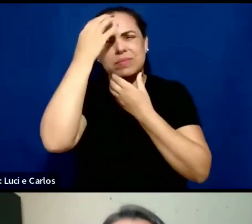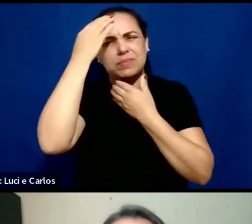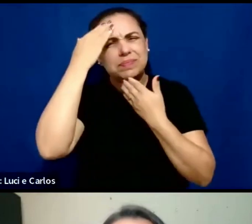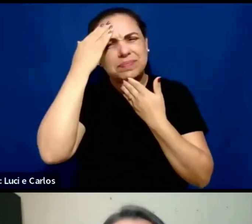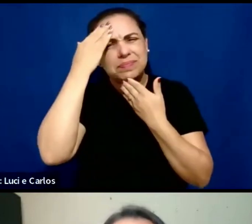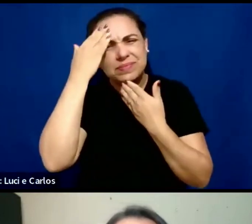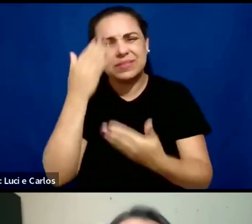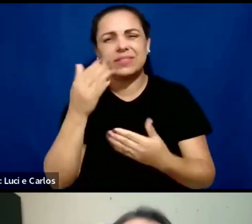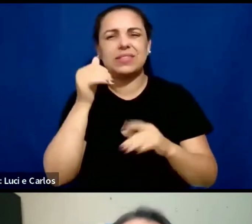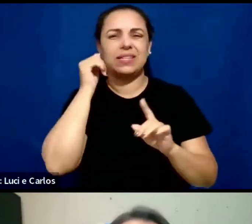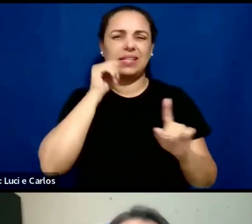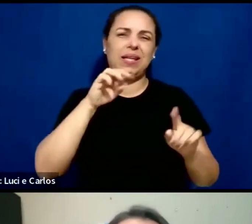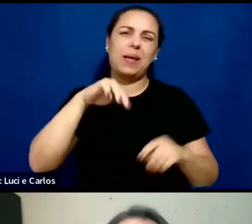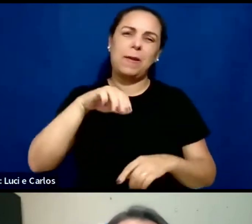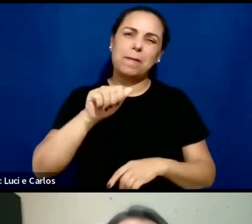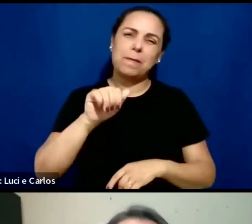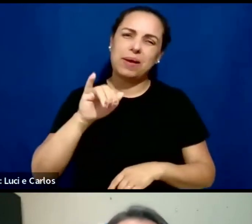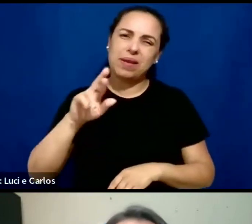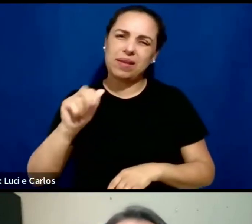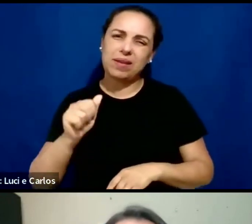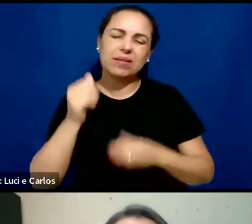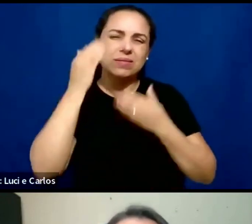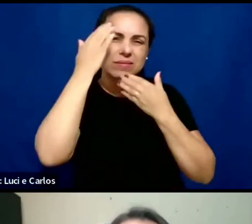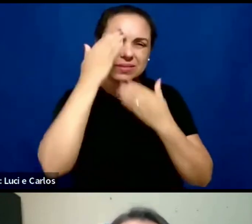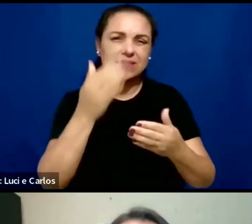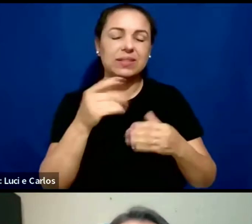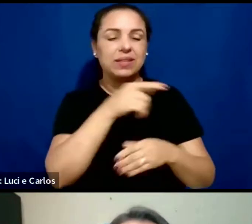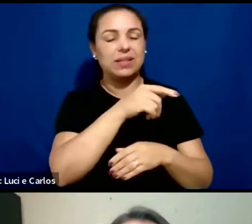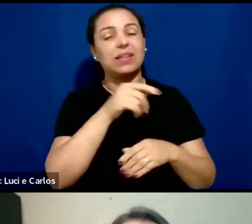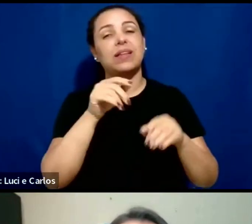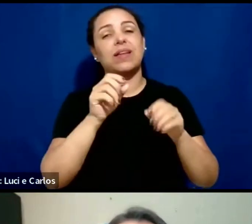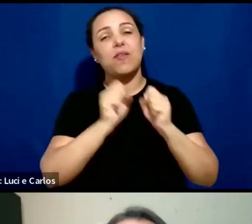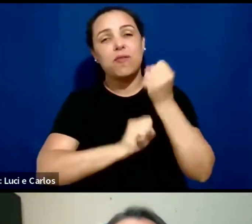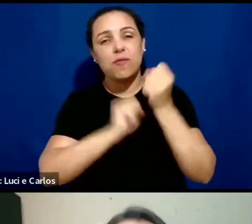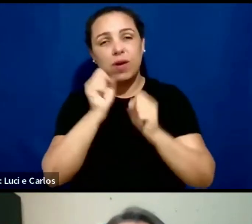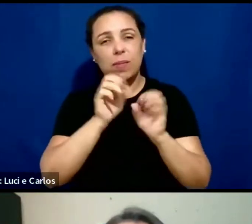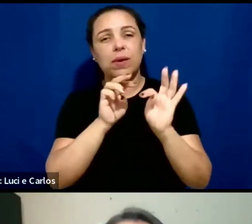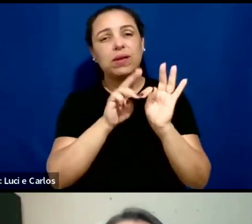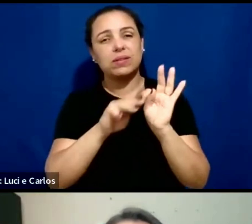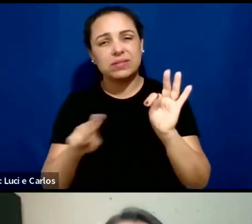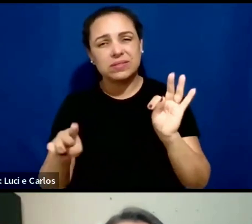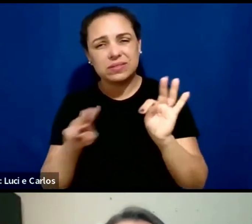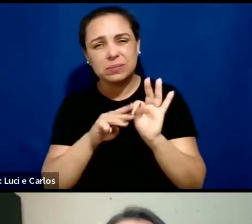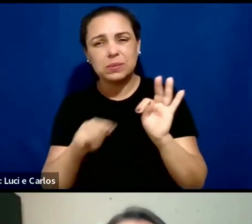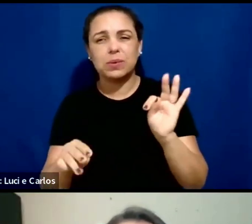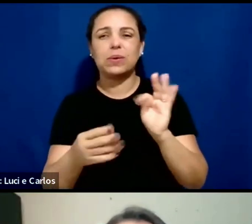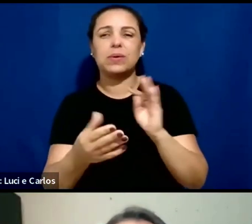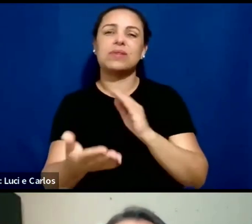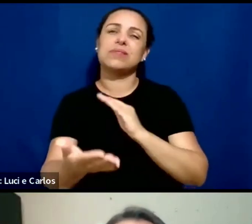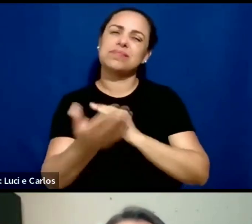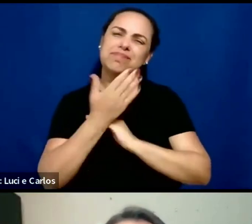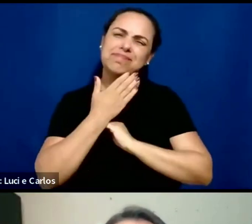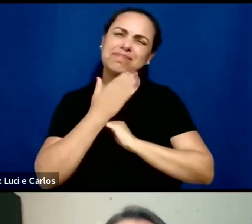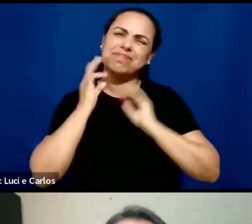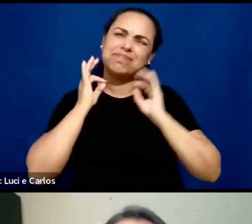que me apresentou esse projeto, a Tmall, que realmente realiza sonhos, tanto